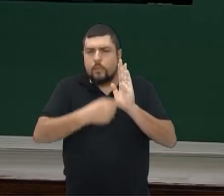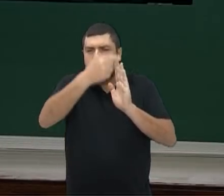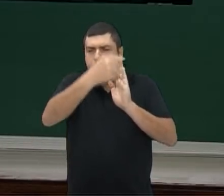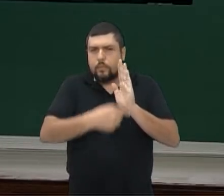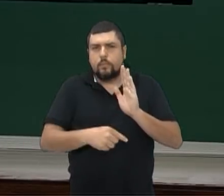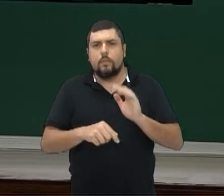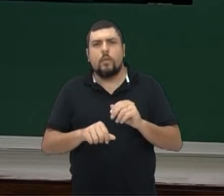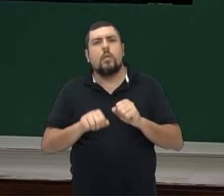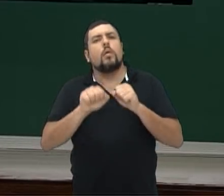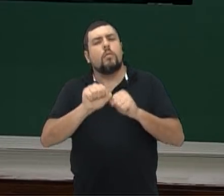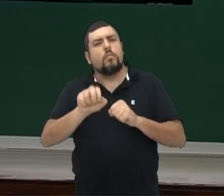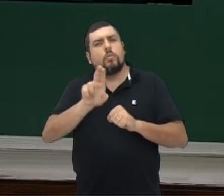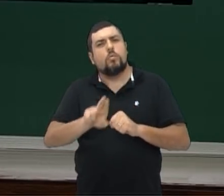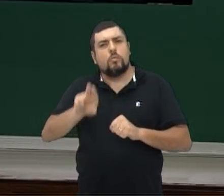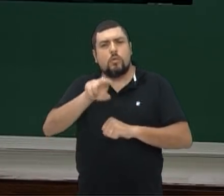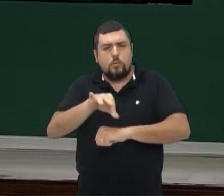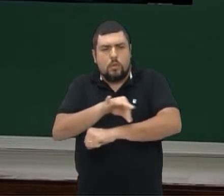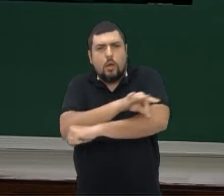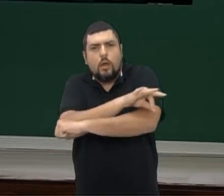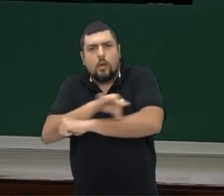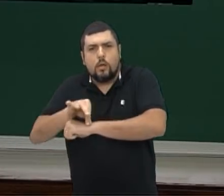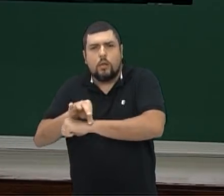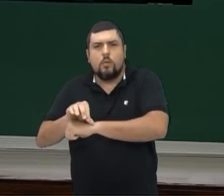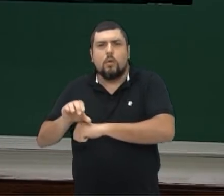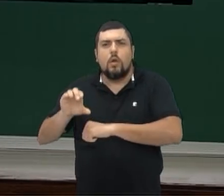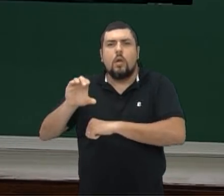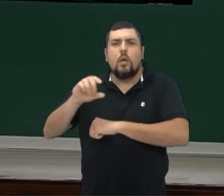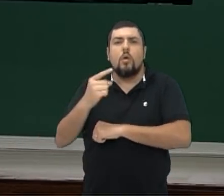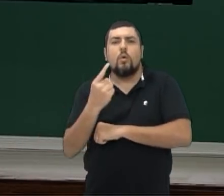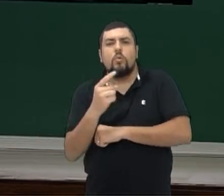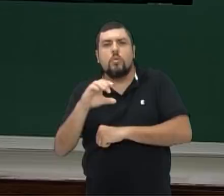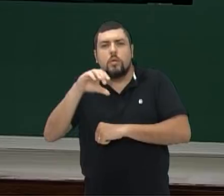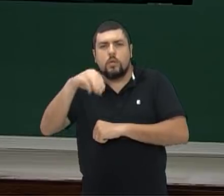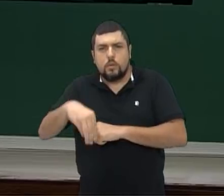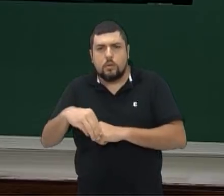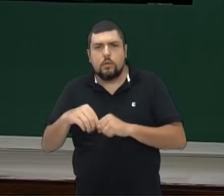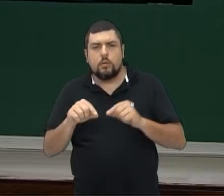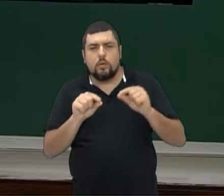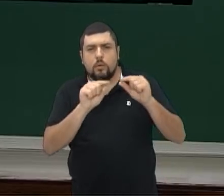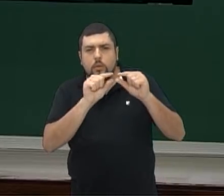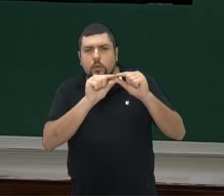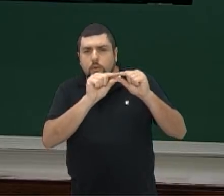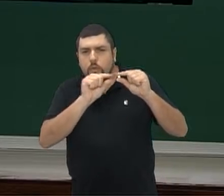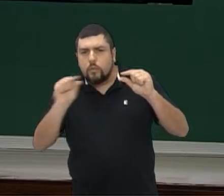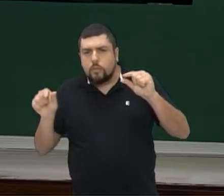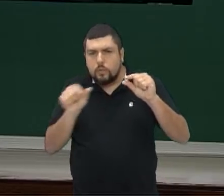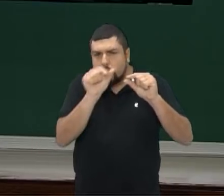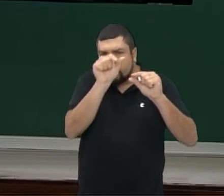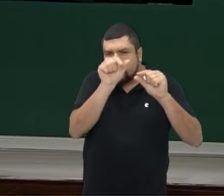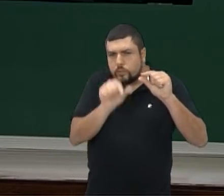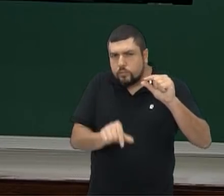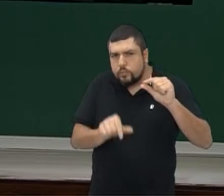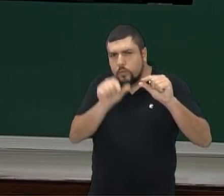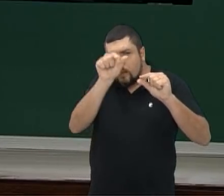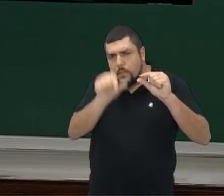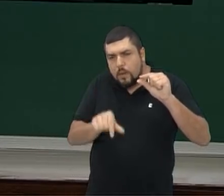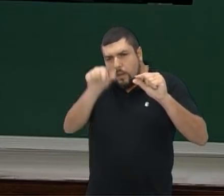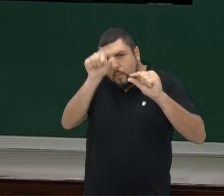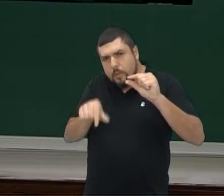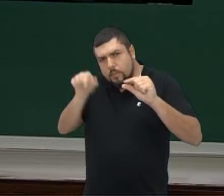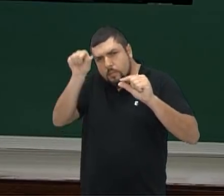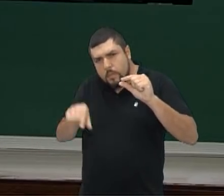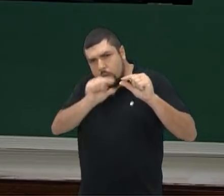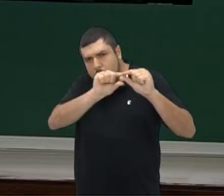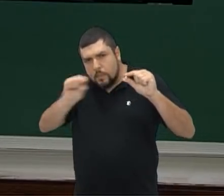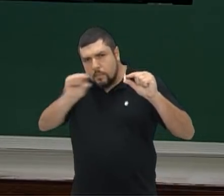a centímetro, para você separar linha por linha, para poder realizar ali o seu desenho